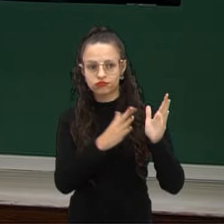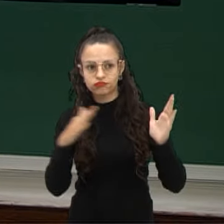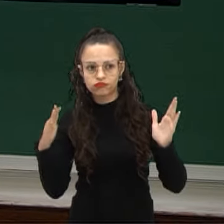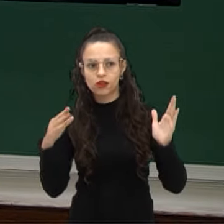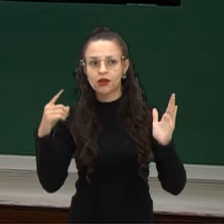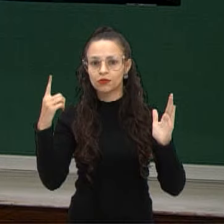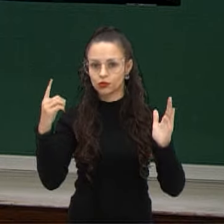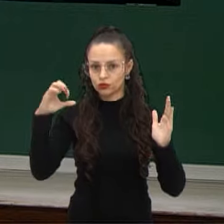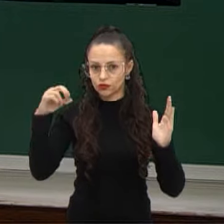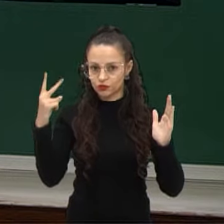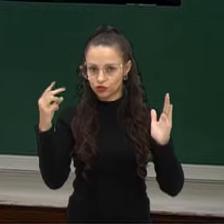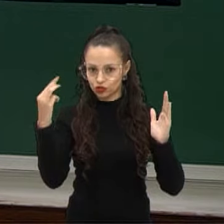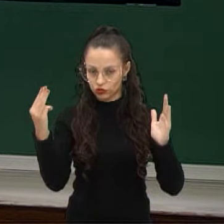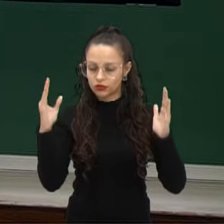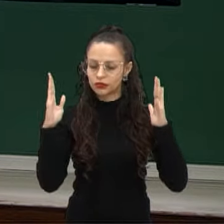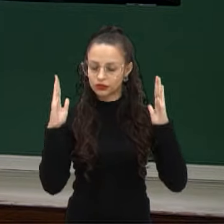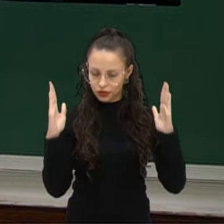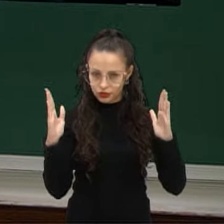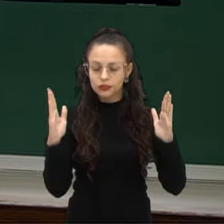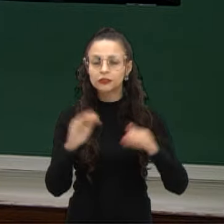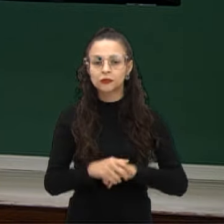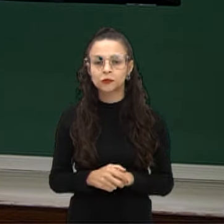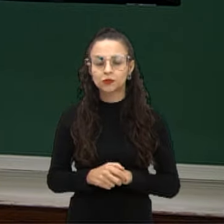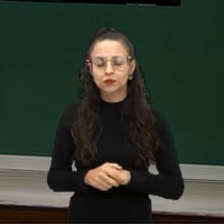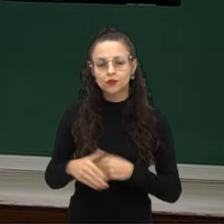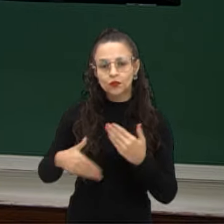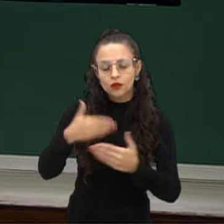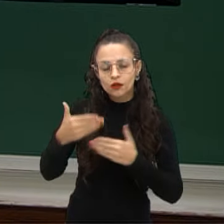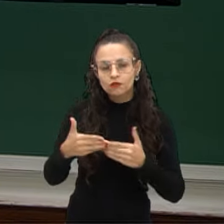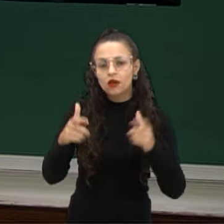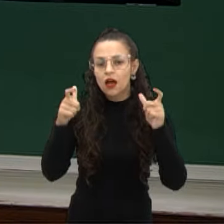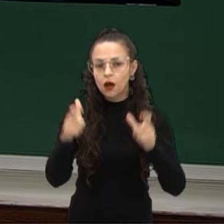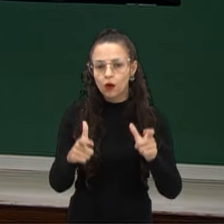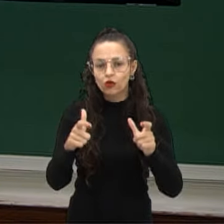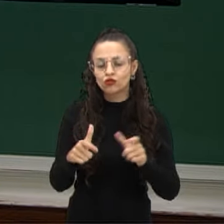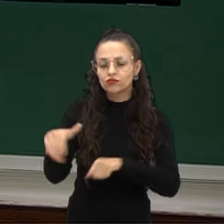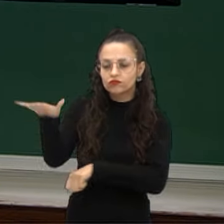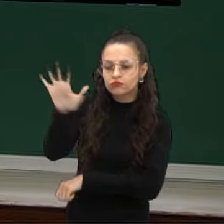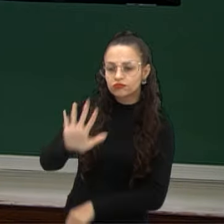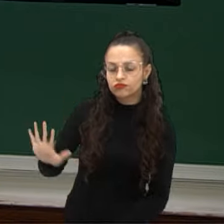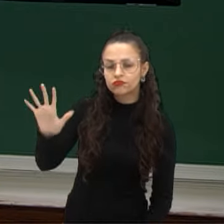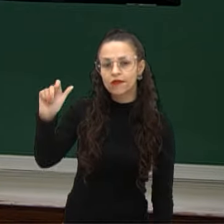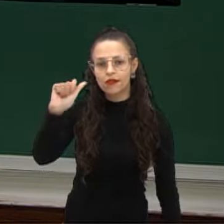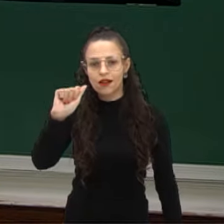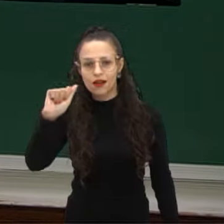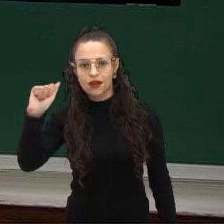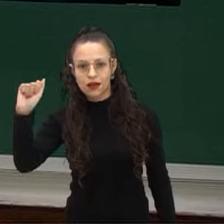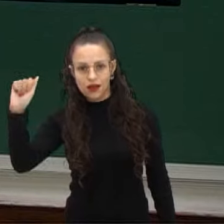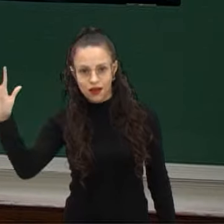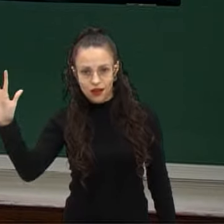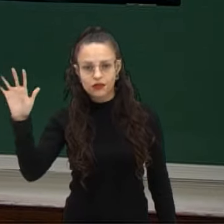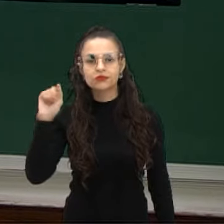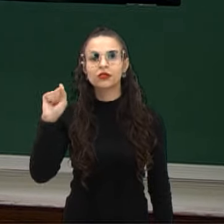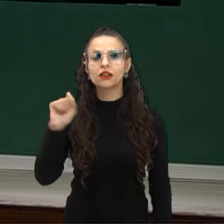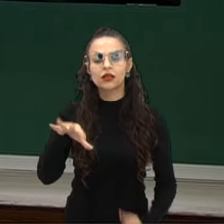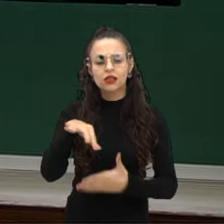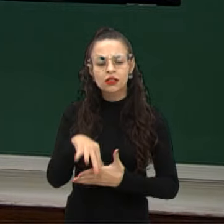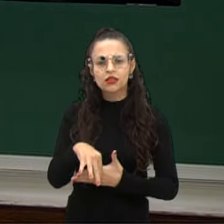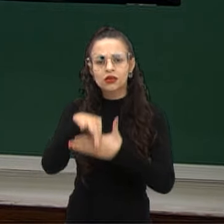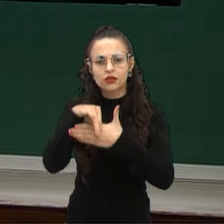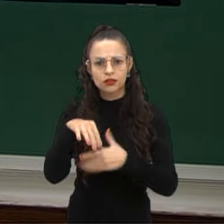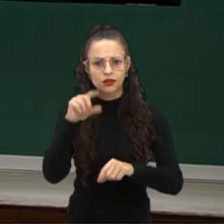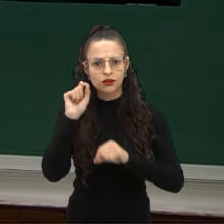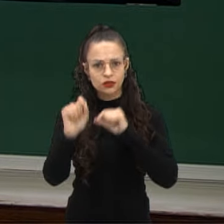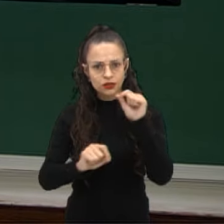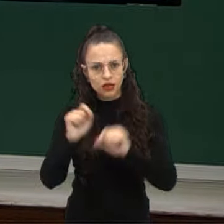assim, nasceu de um sultanato muçulmano, desenvolvido na região da Ásia Menor. A gente está falando de qual liderança islâmica? O